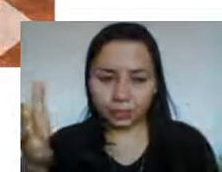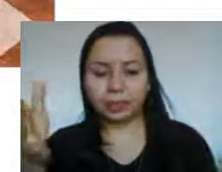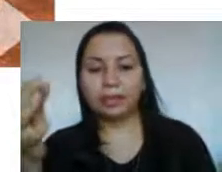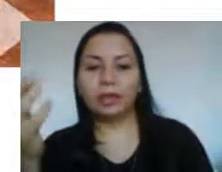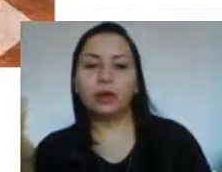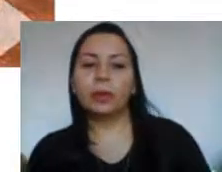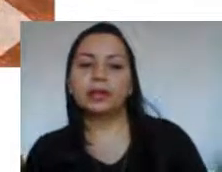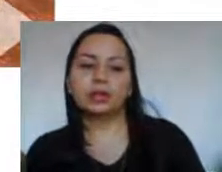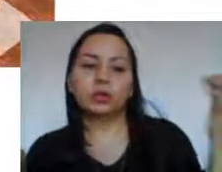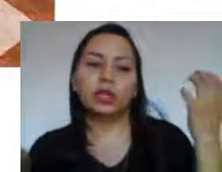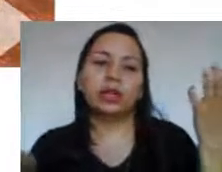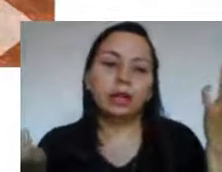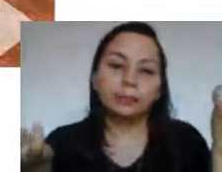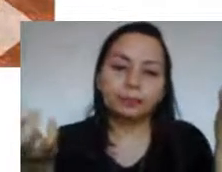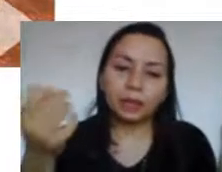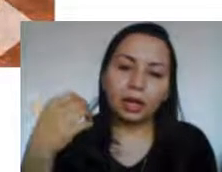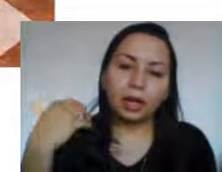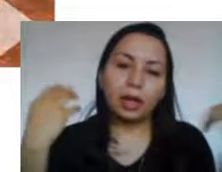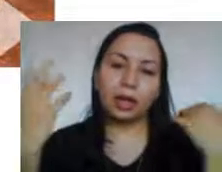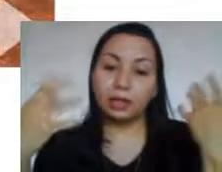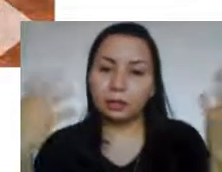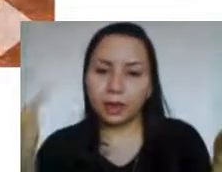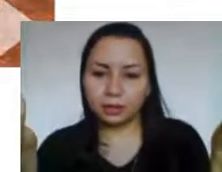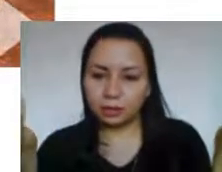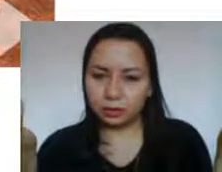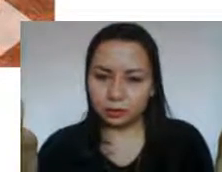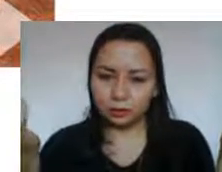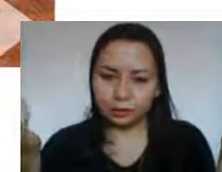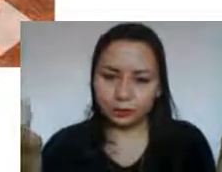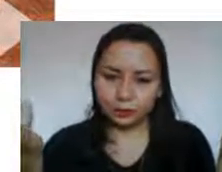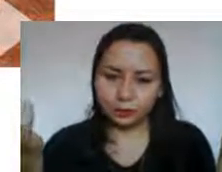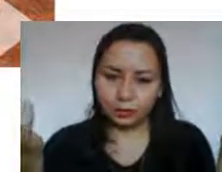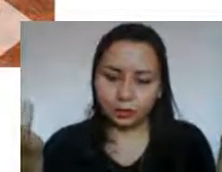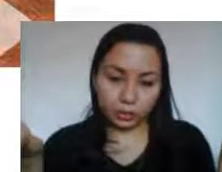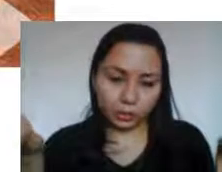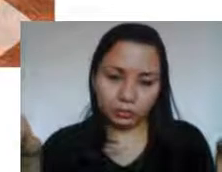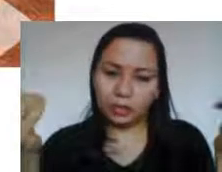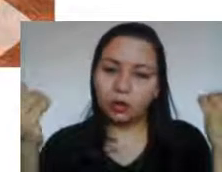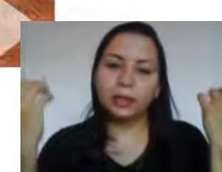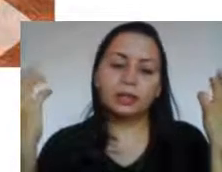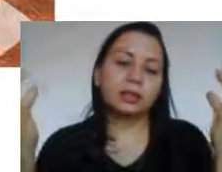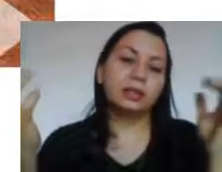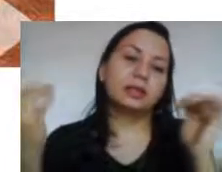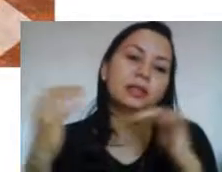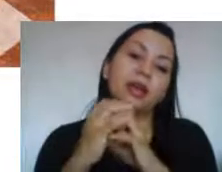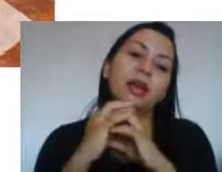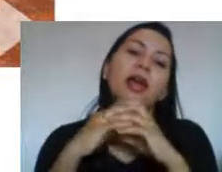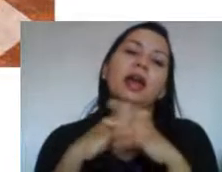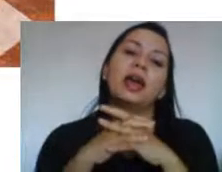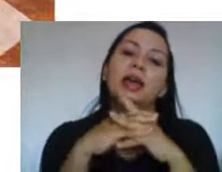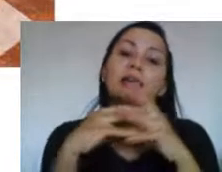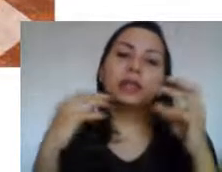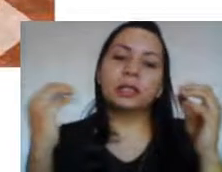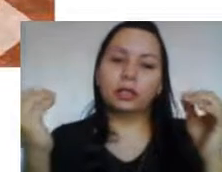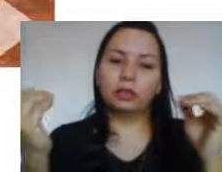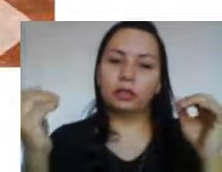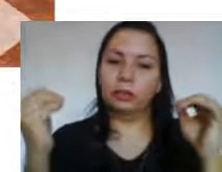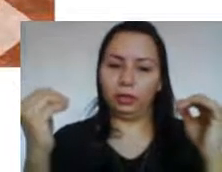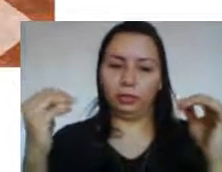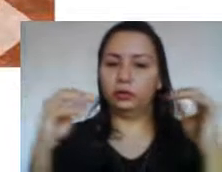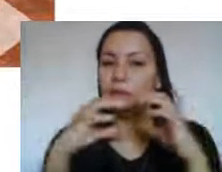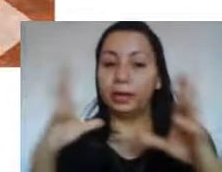essa floresta desmatada, ela começa a surgir aí espécies nativas, ela começa a ser